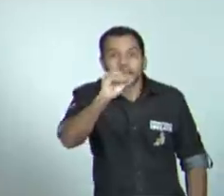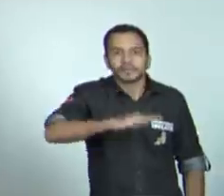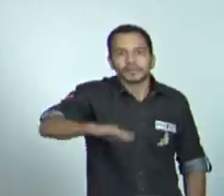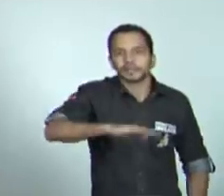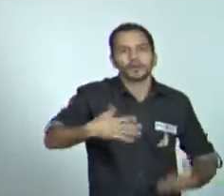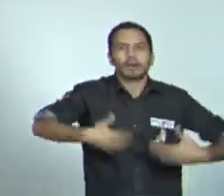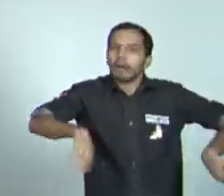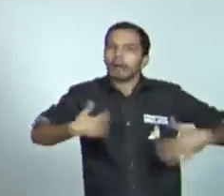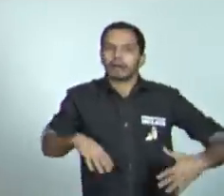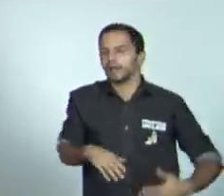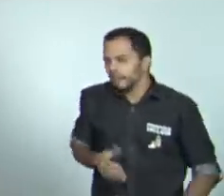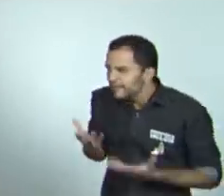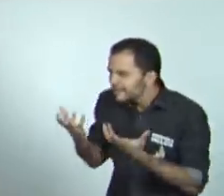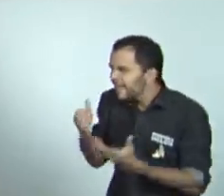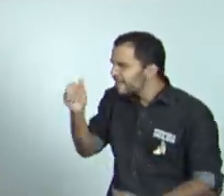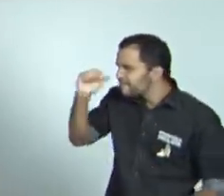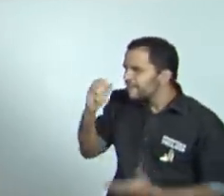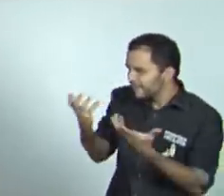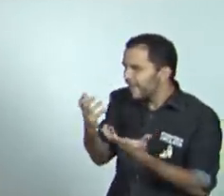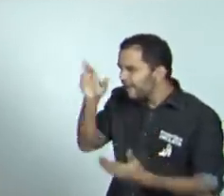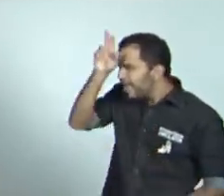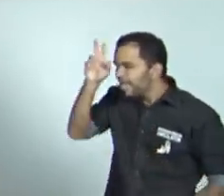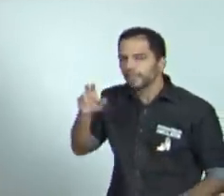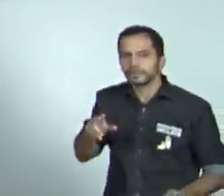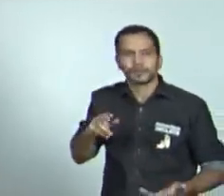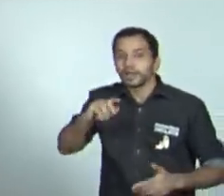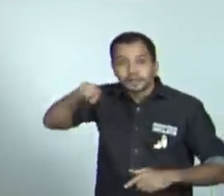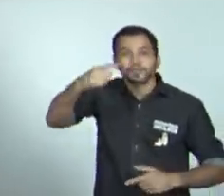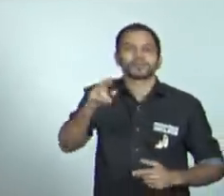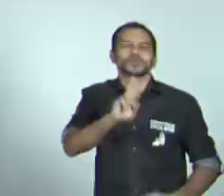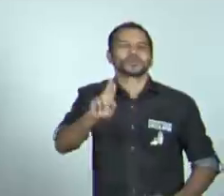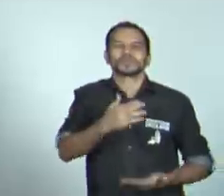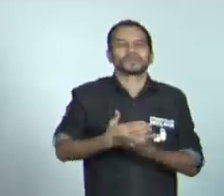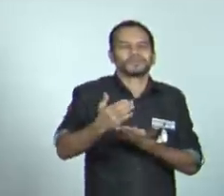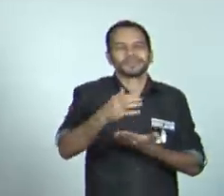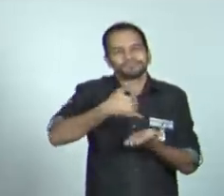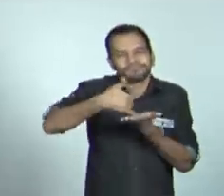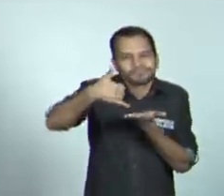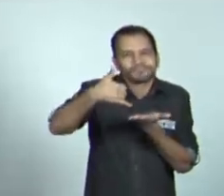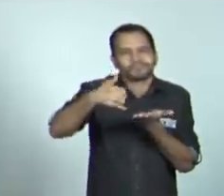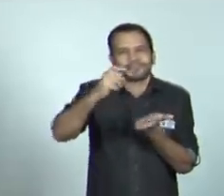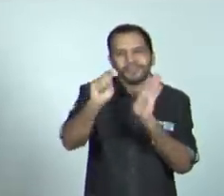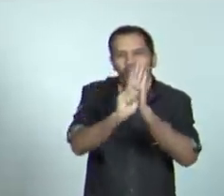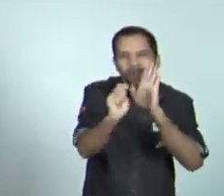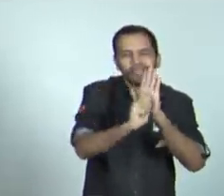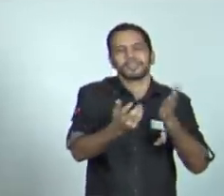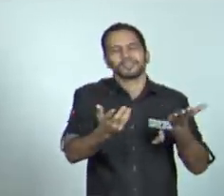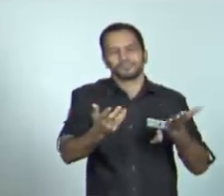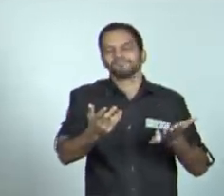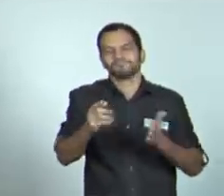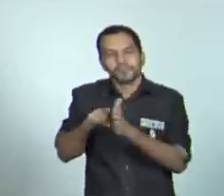moleque vai beber uma cervejinha e danilo e pula para droga com 10 anos de idade é assim mesmo estudo ele